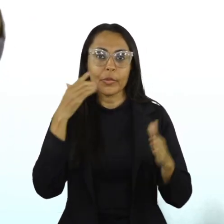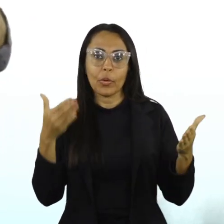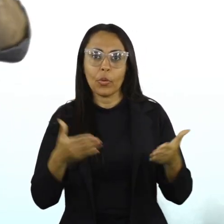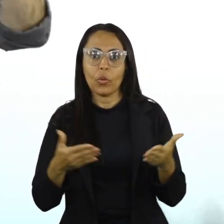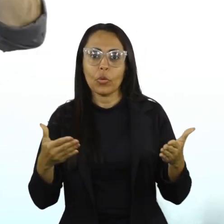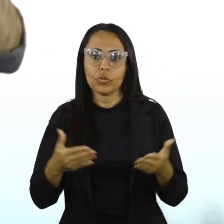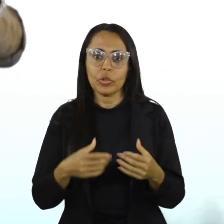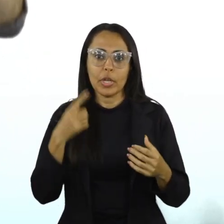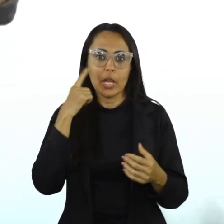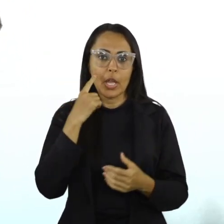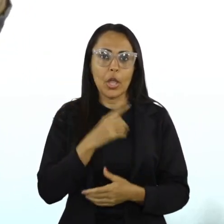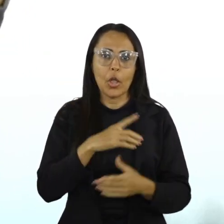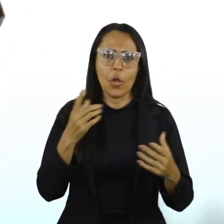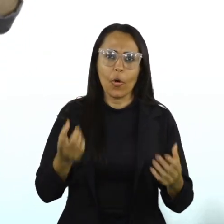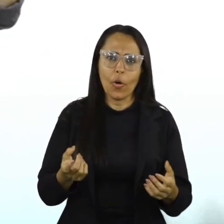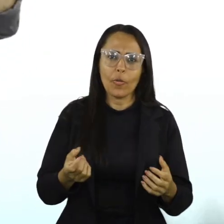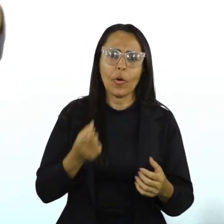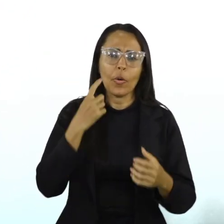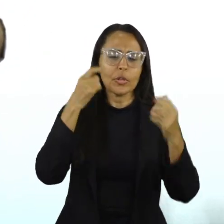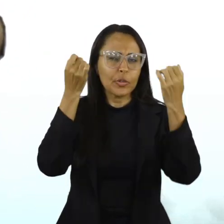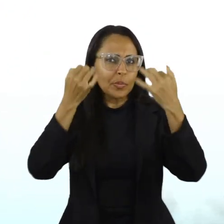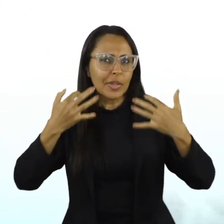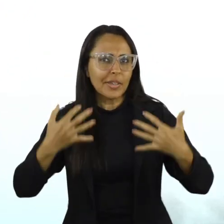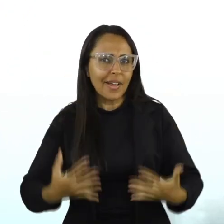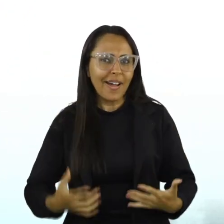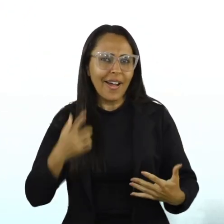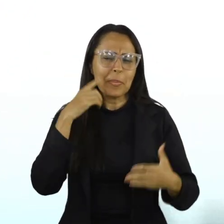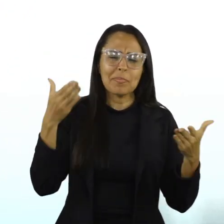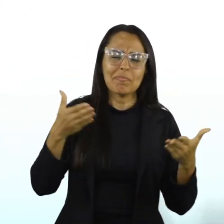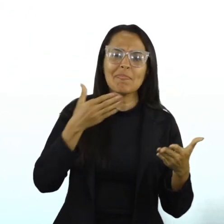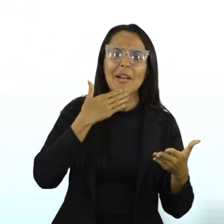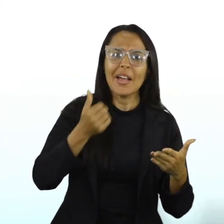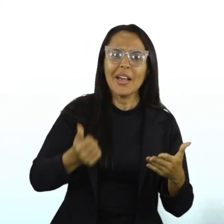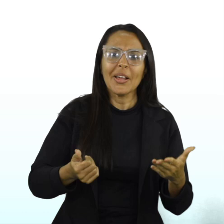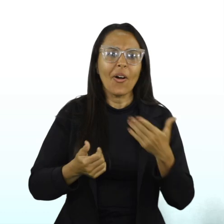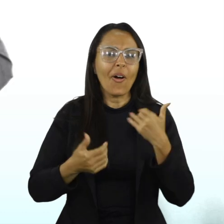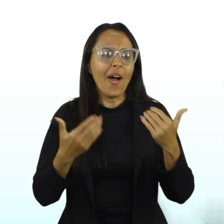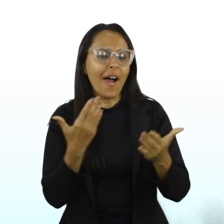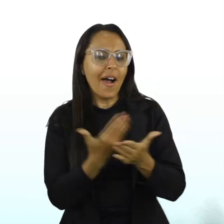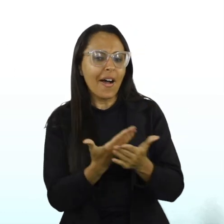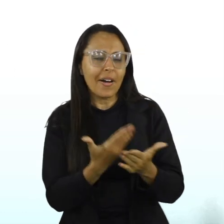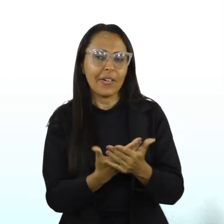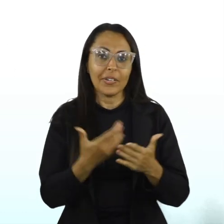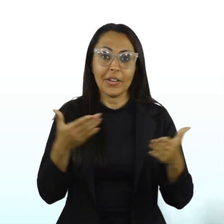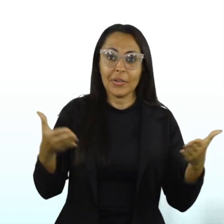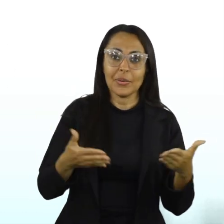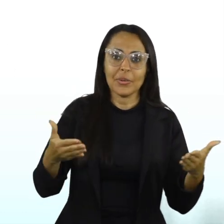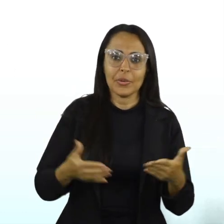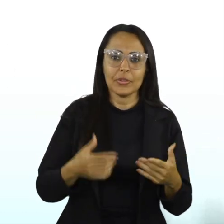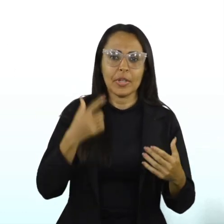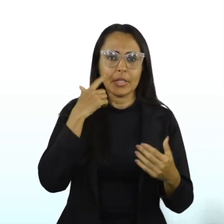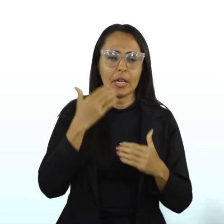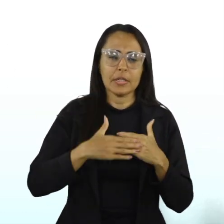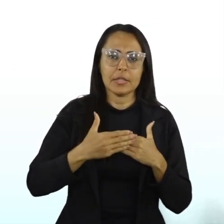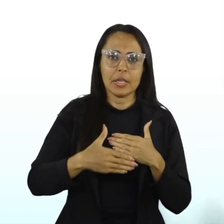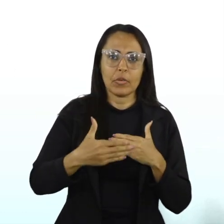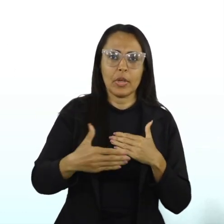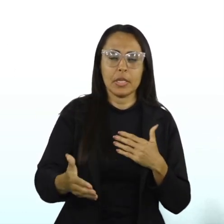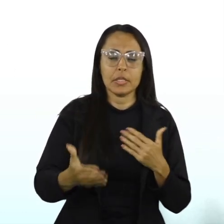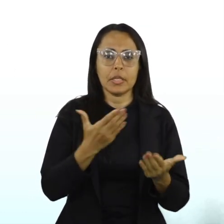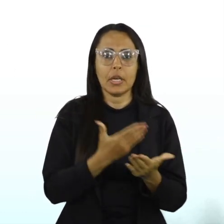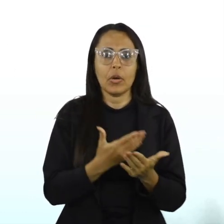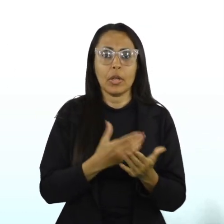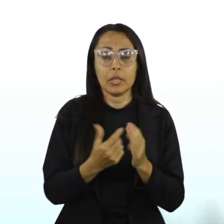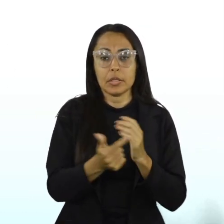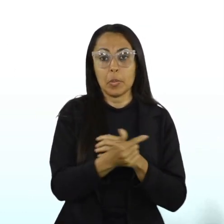vou tacar fogo no parquinho, o Kisuke vai ferver, porque a aula de hoje, ela trata da sequência da nossa aula da